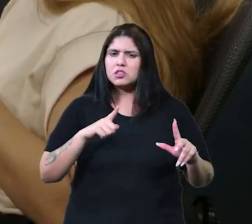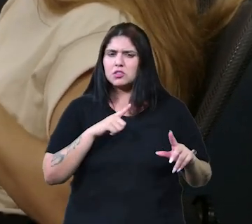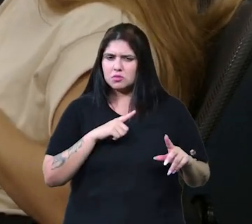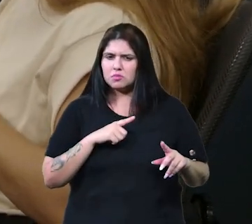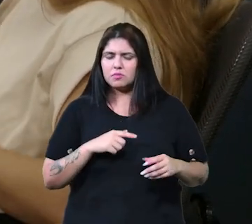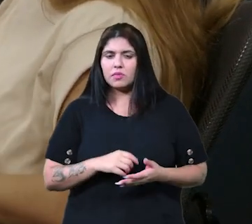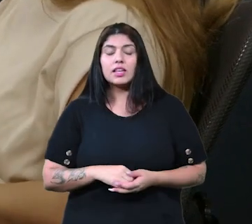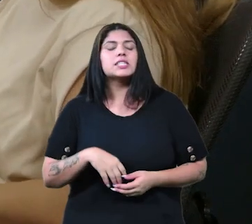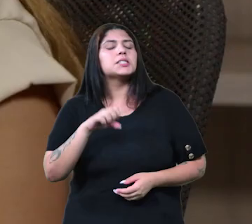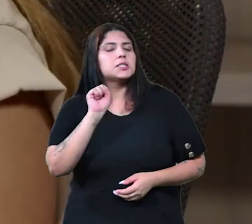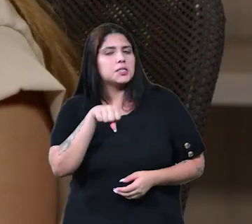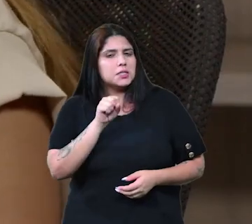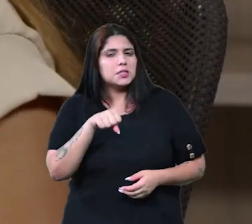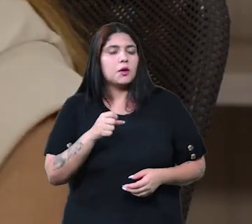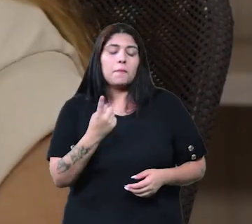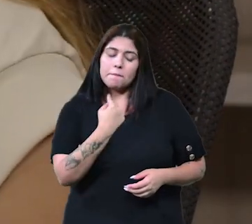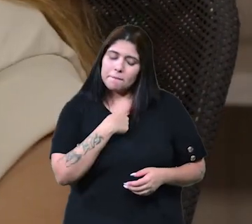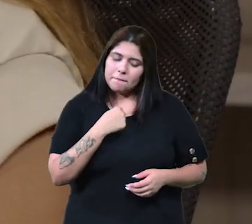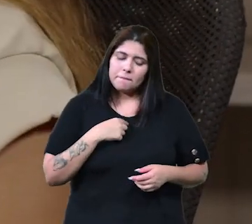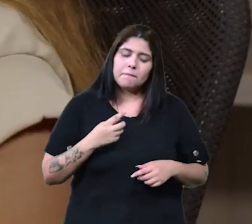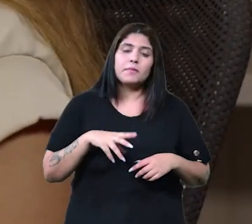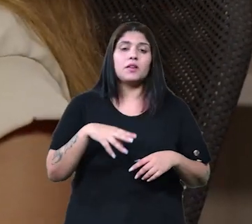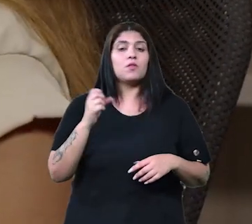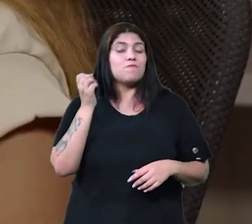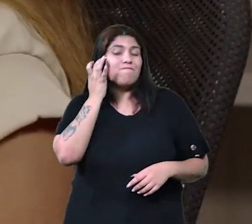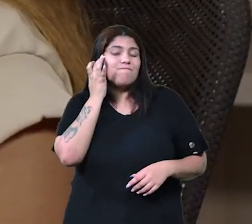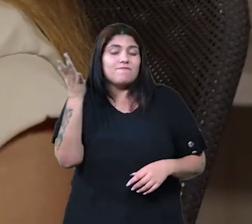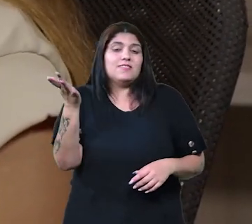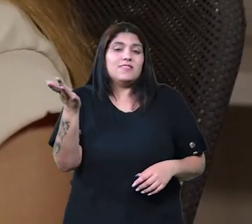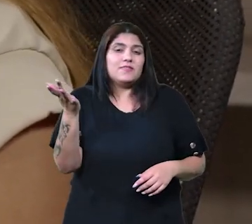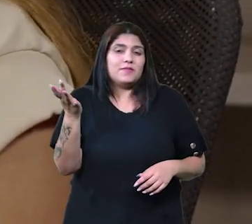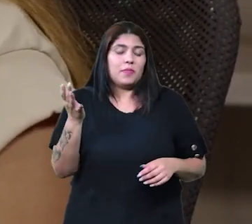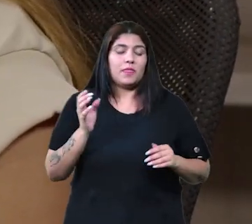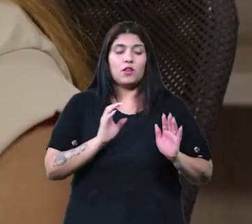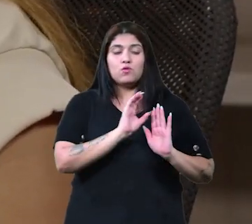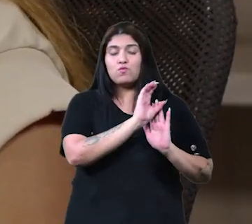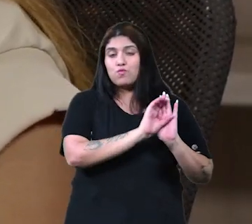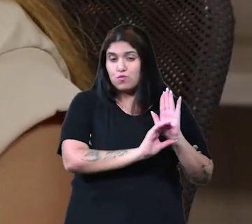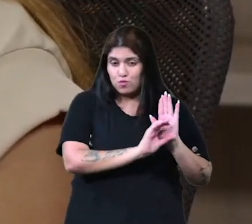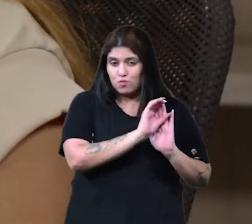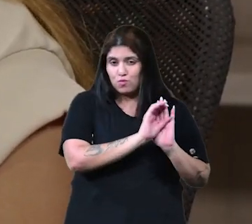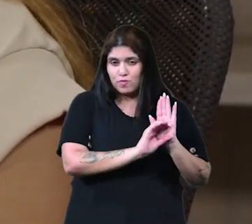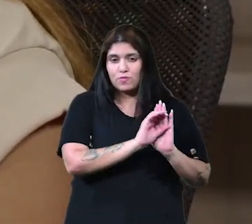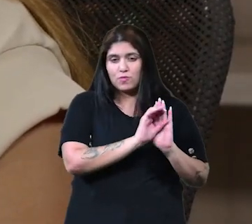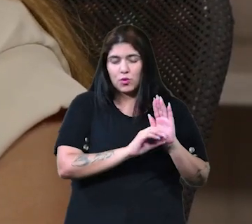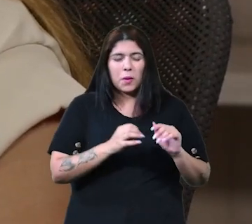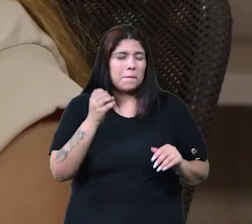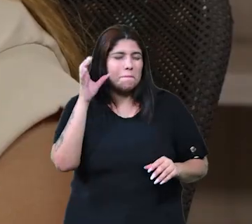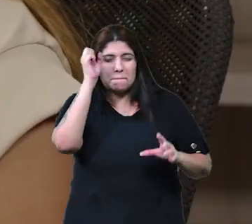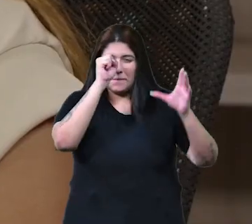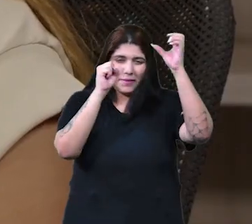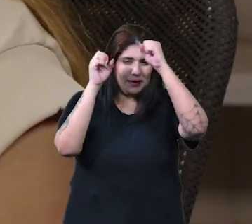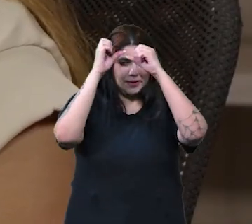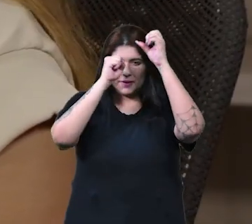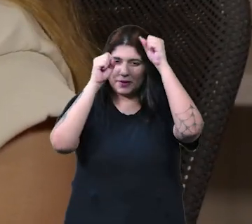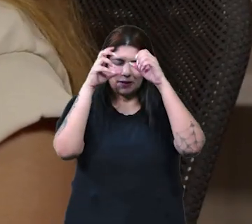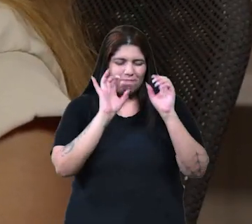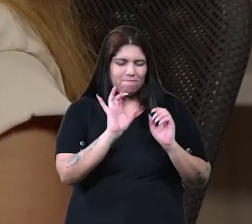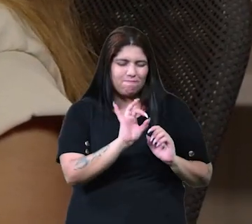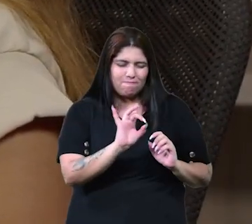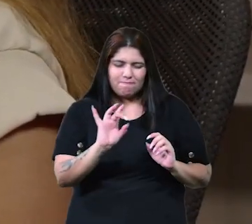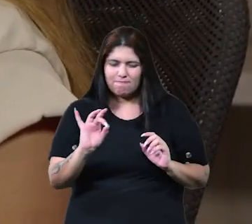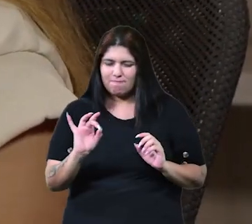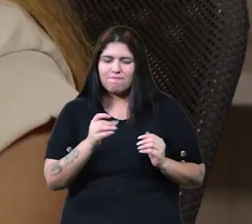facilitador. É um diferencial enorme no nosso currículo, além de você aprender muito sobre um pouco de cada. No